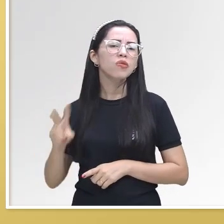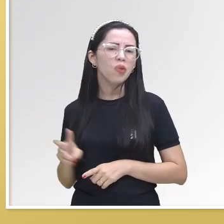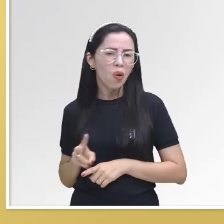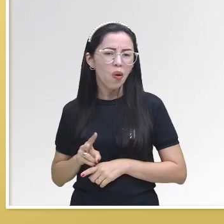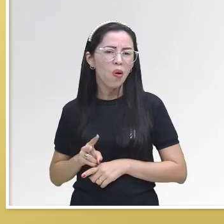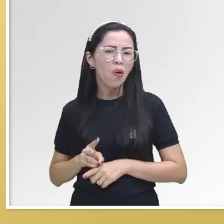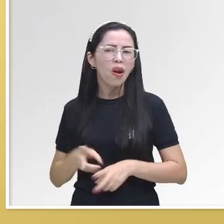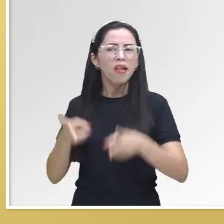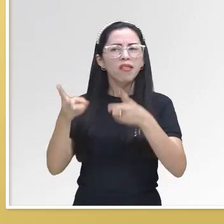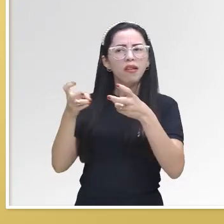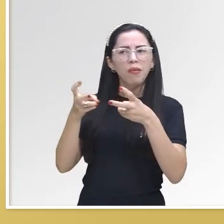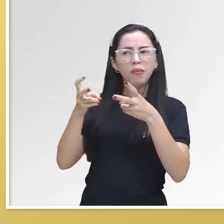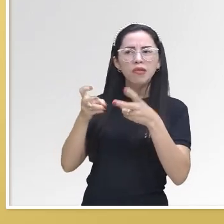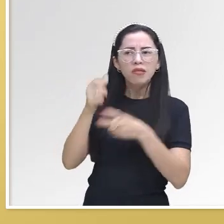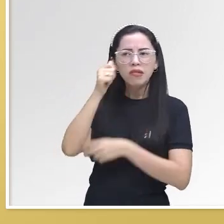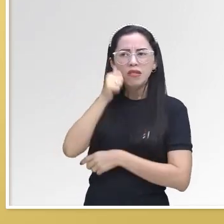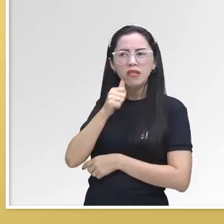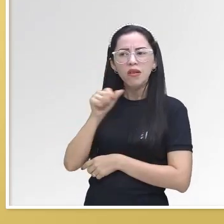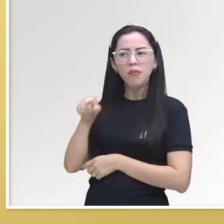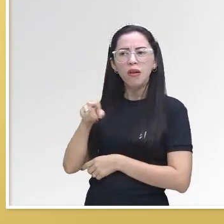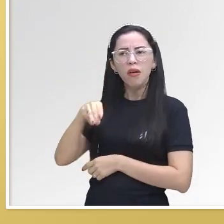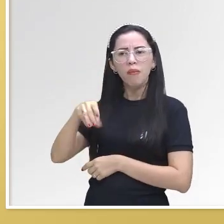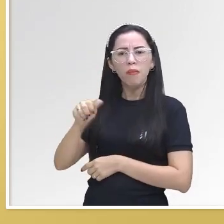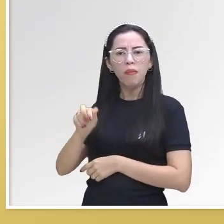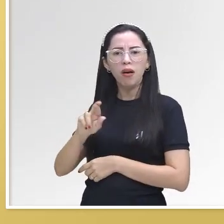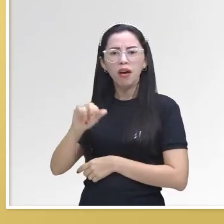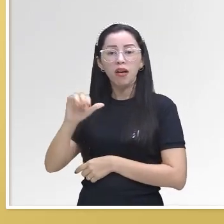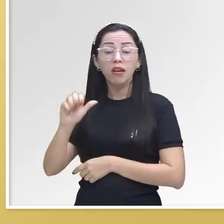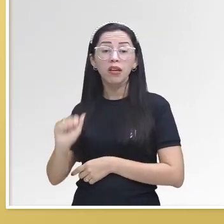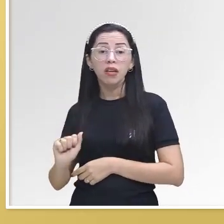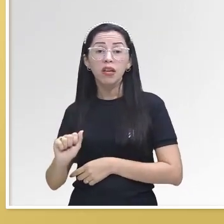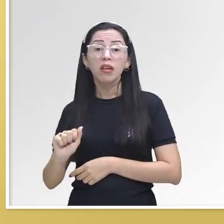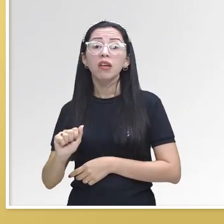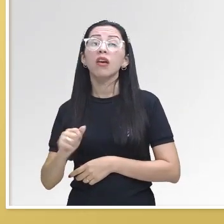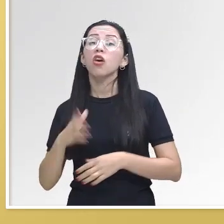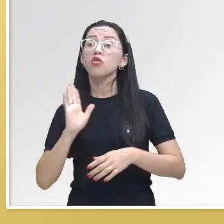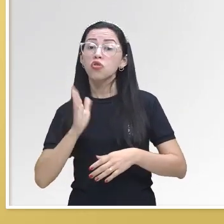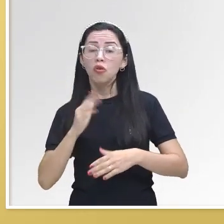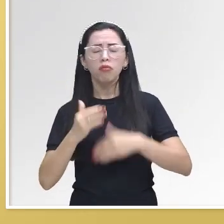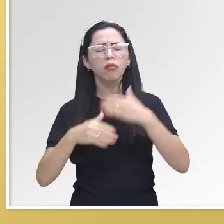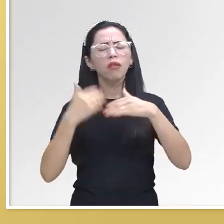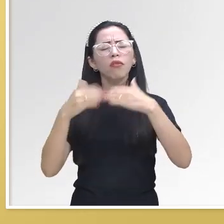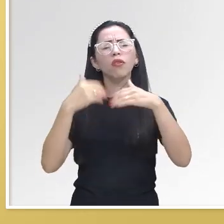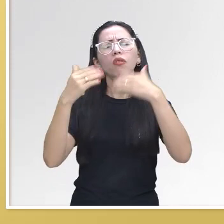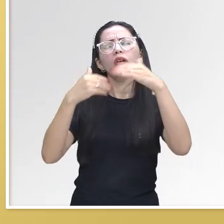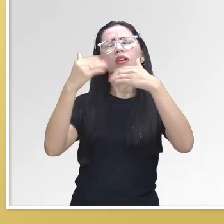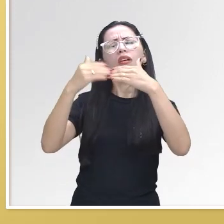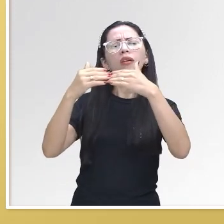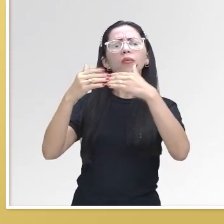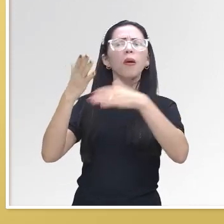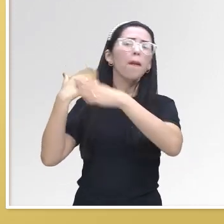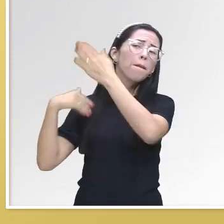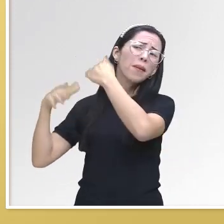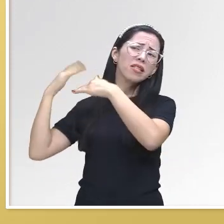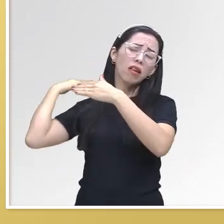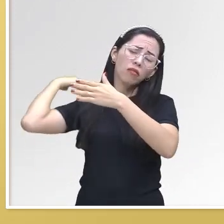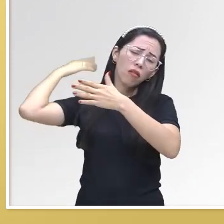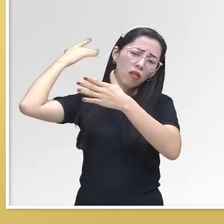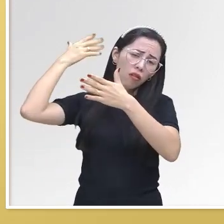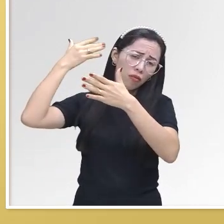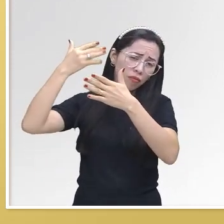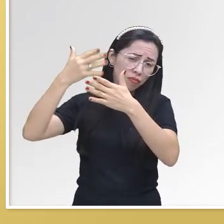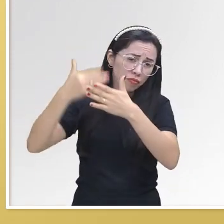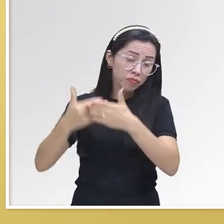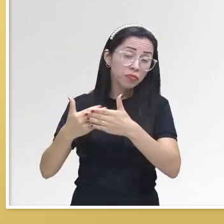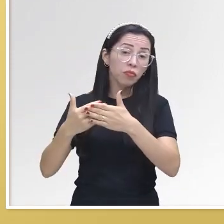Rosa Maria Godoy Silveira e Anambi Luna, evoluímos muito desde o período colonial. Antes,